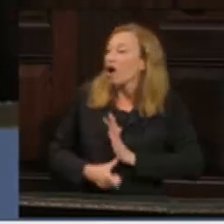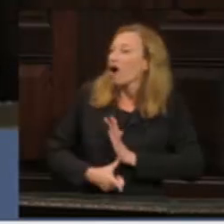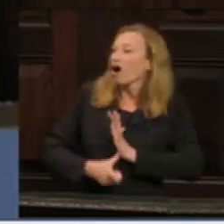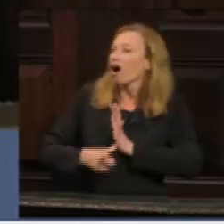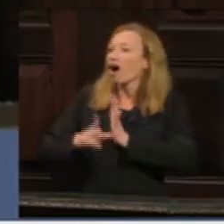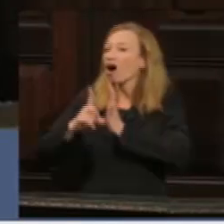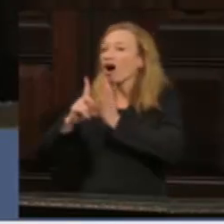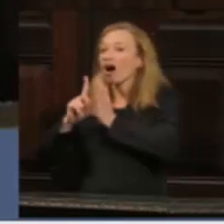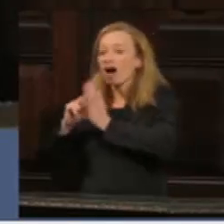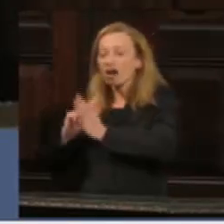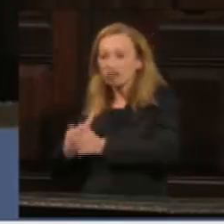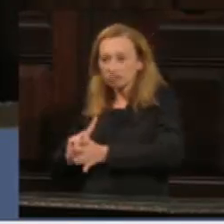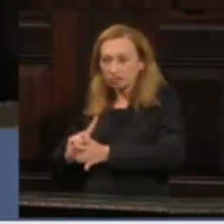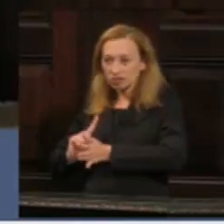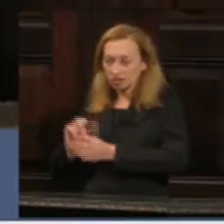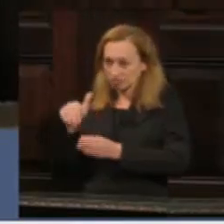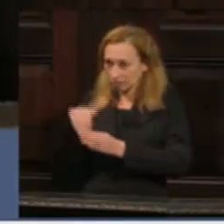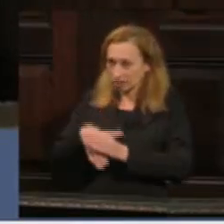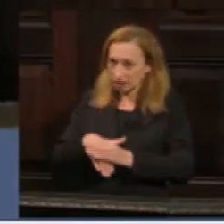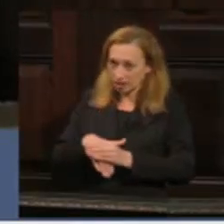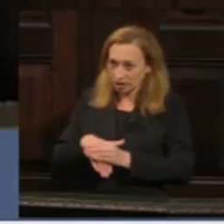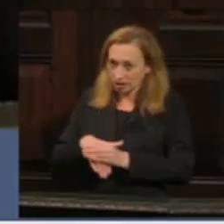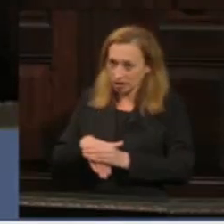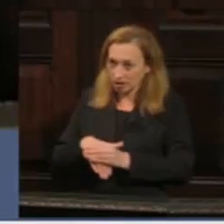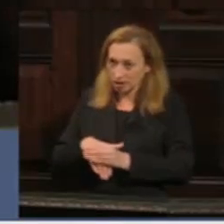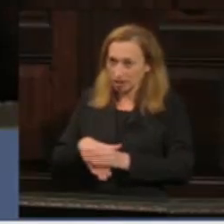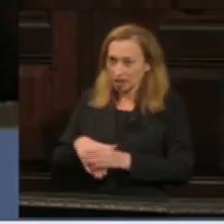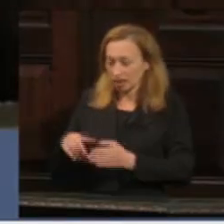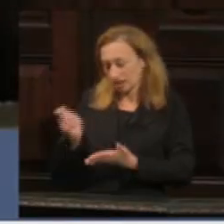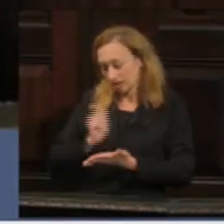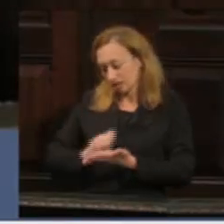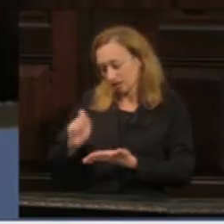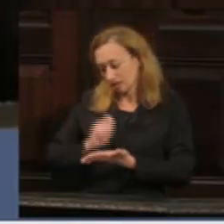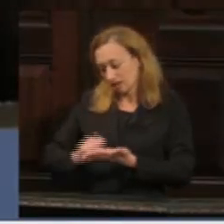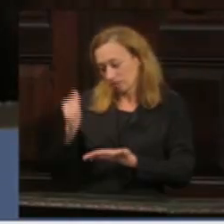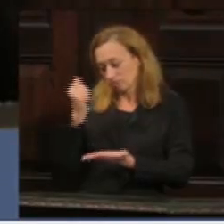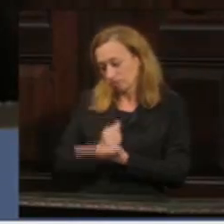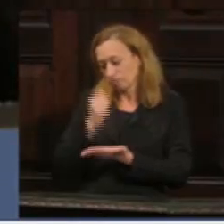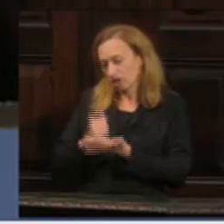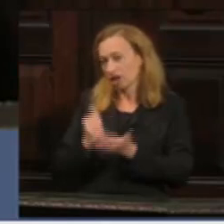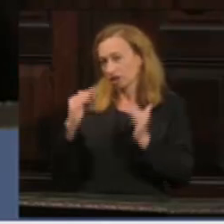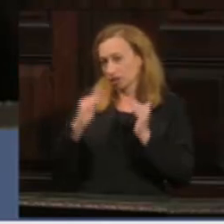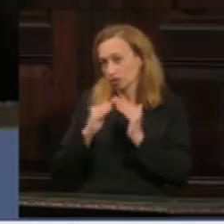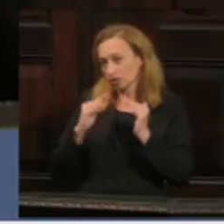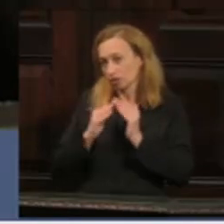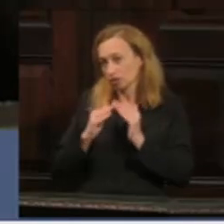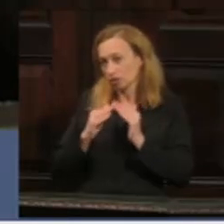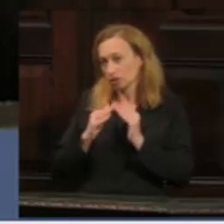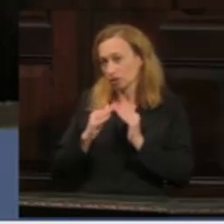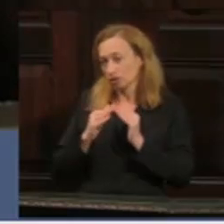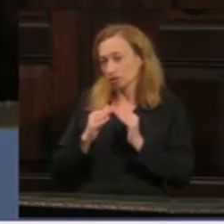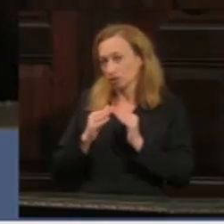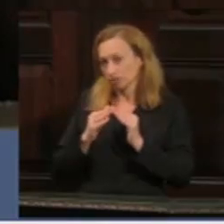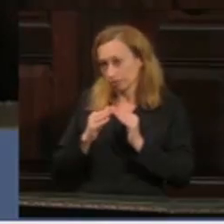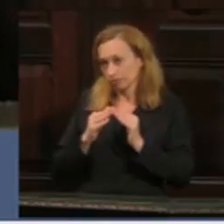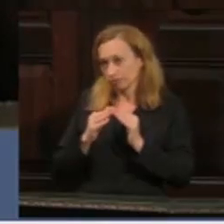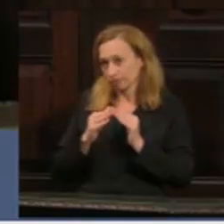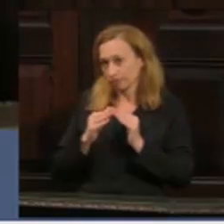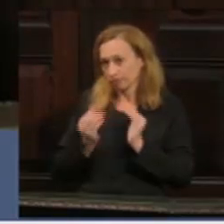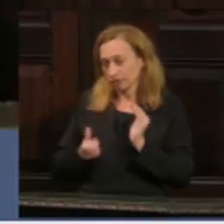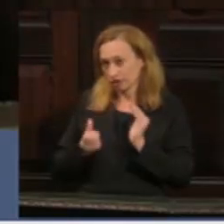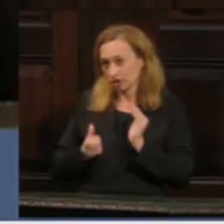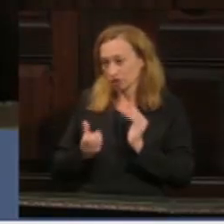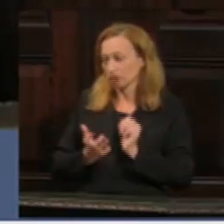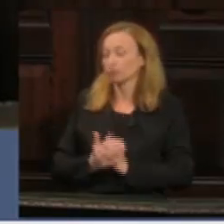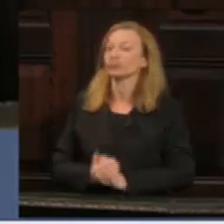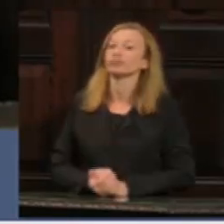das eleições, registrar no cartório do sexto ofício.